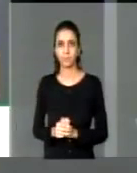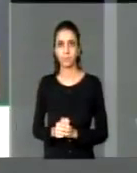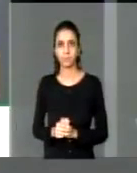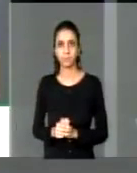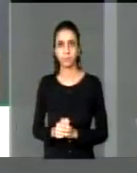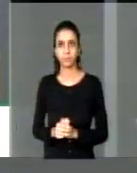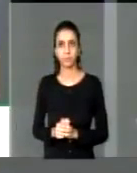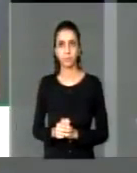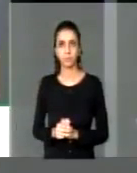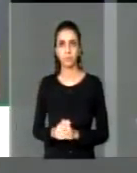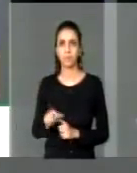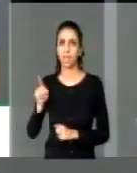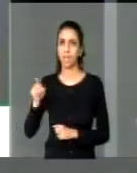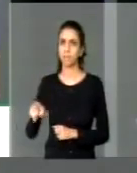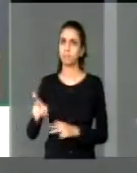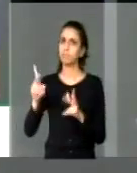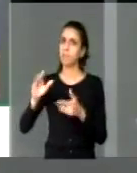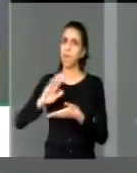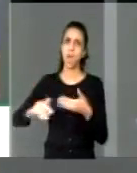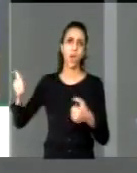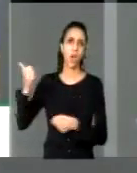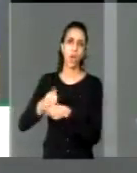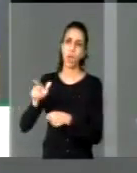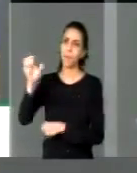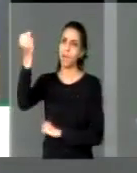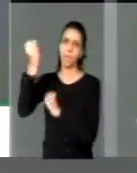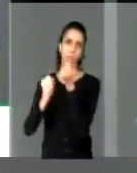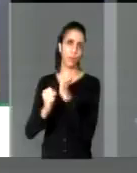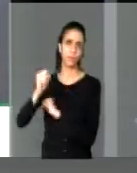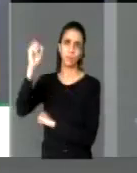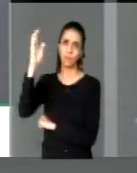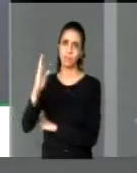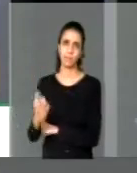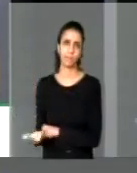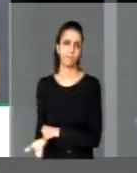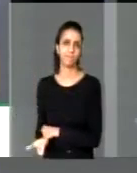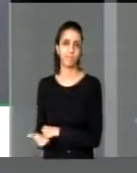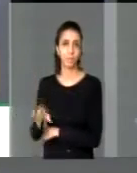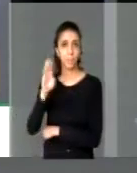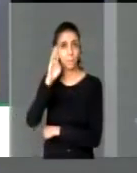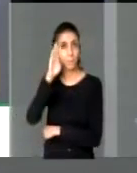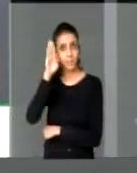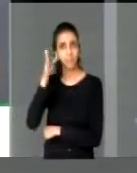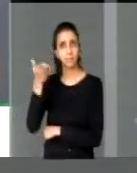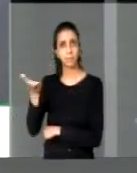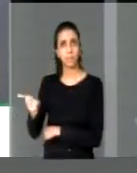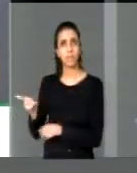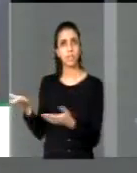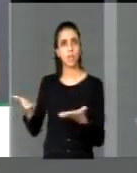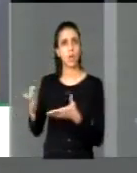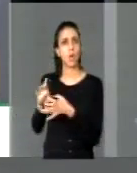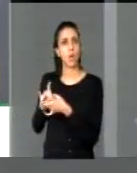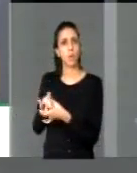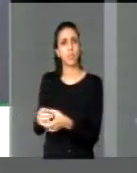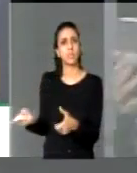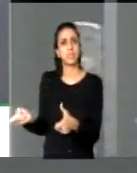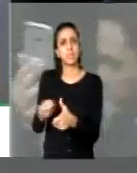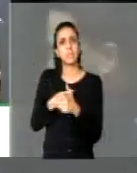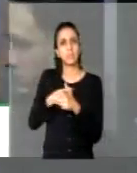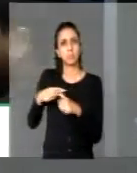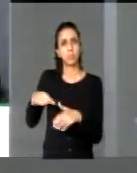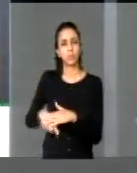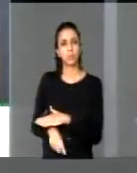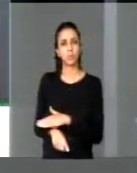Esse é um rude golpe para a indústria brasileira, em especial no atual quadro de grave recessão, quando